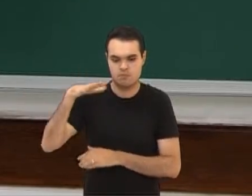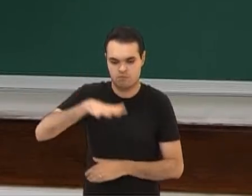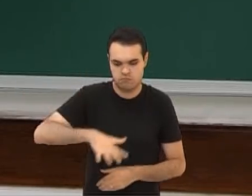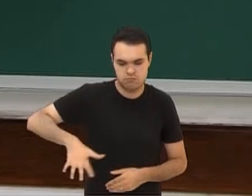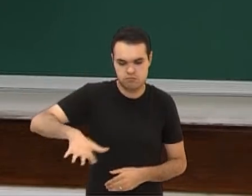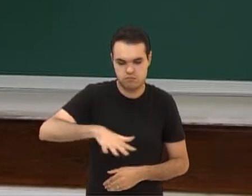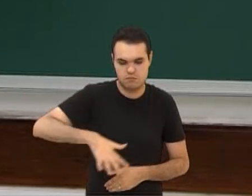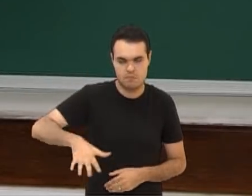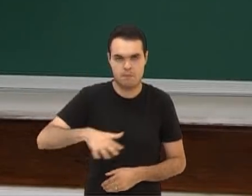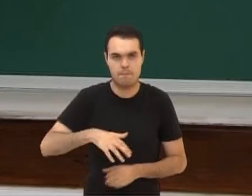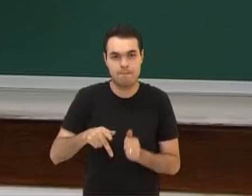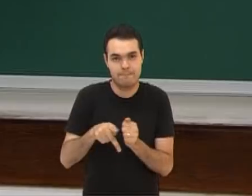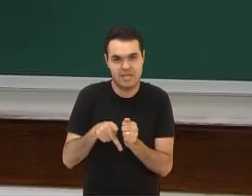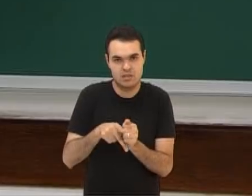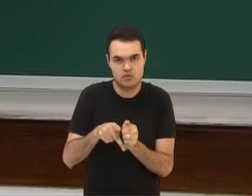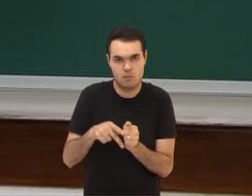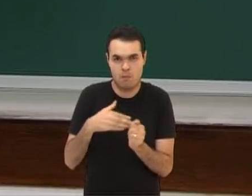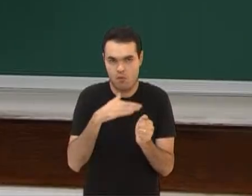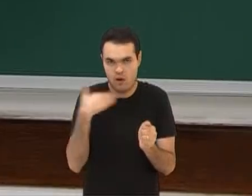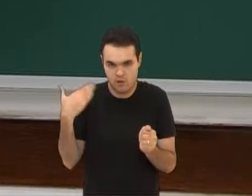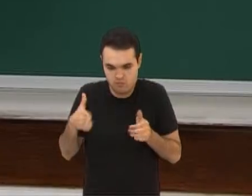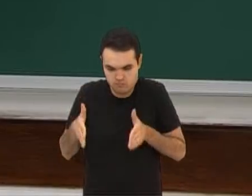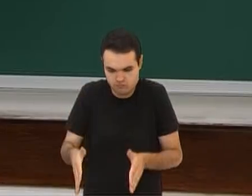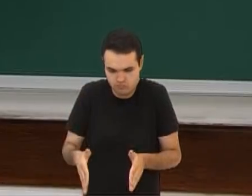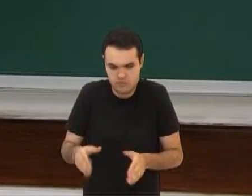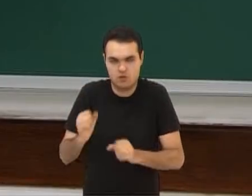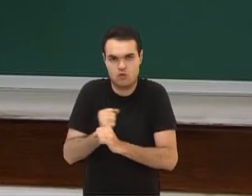mortais do apóstolo Pedro. Então, mas ela já tem isso,